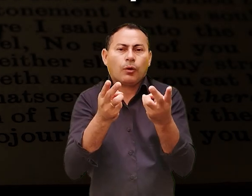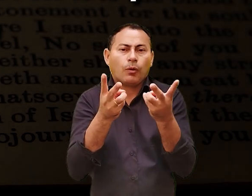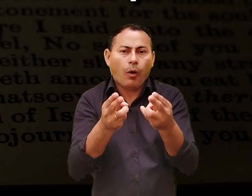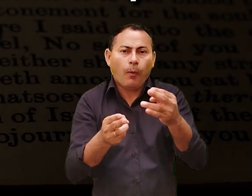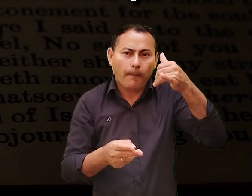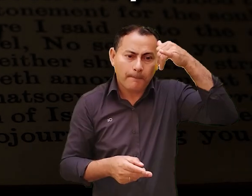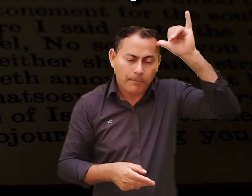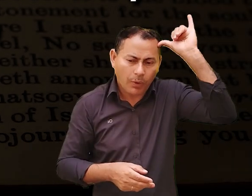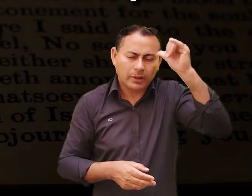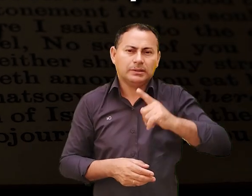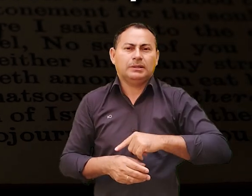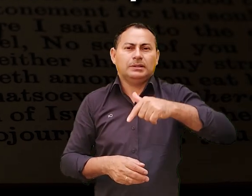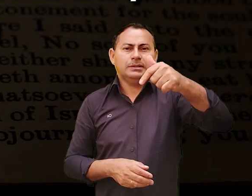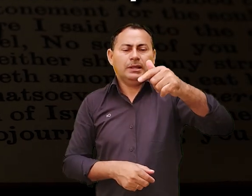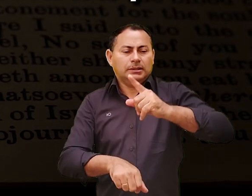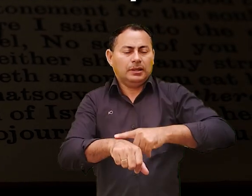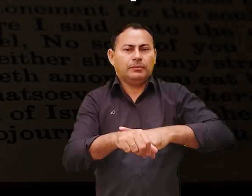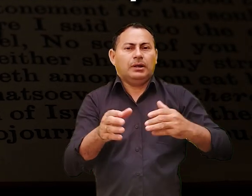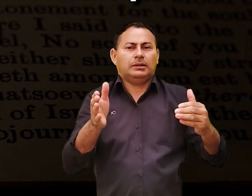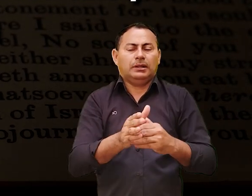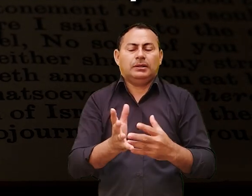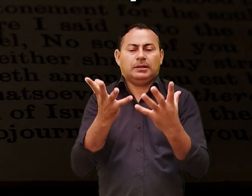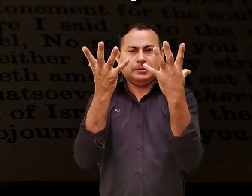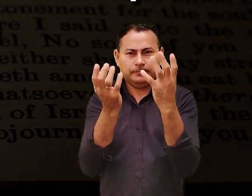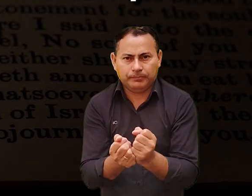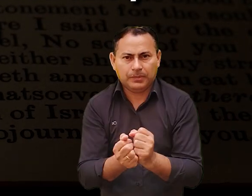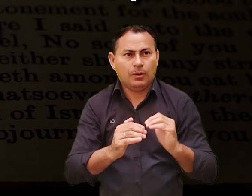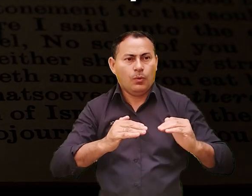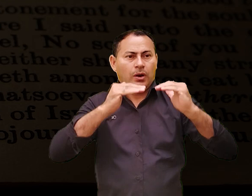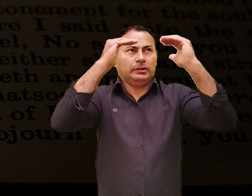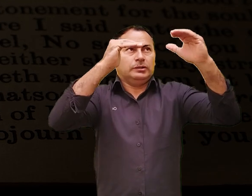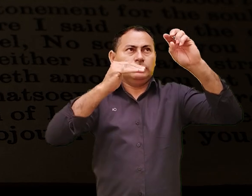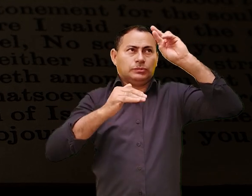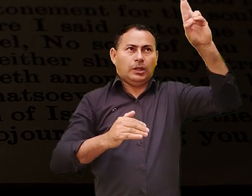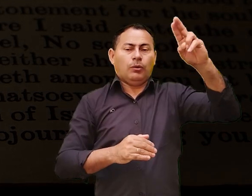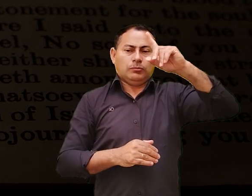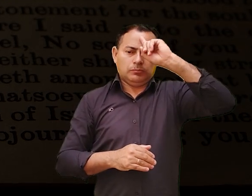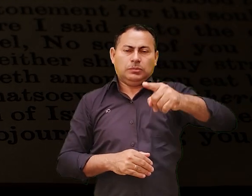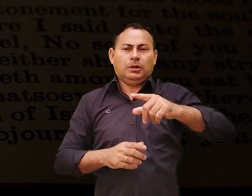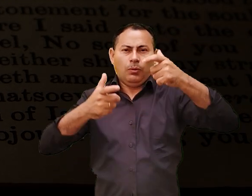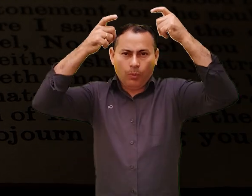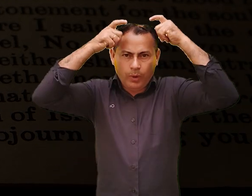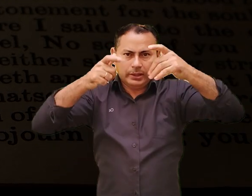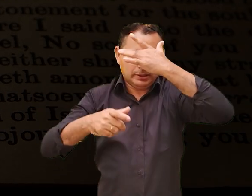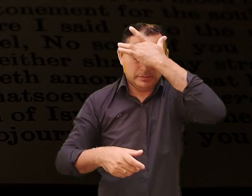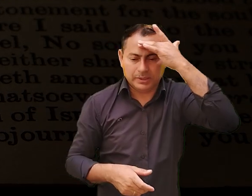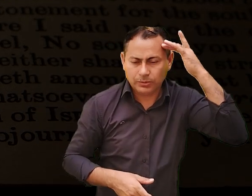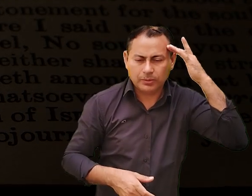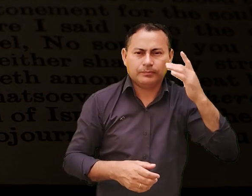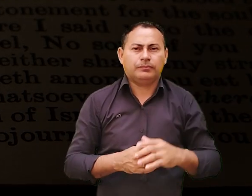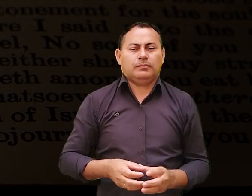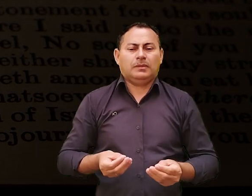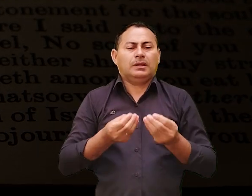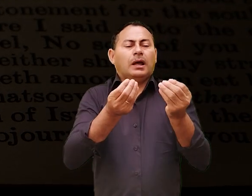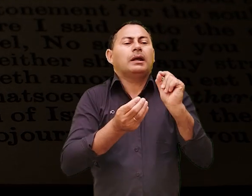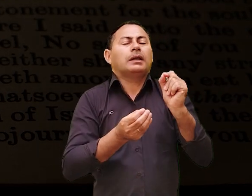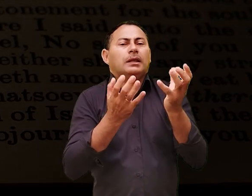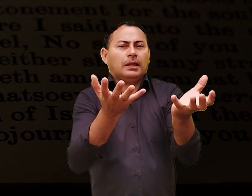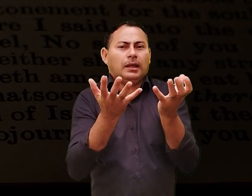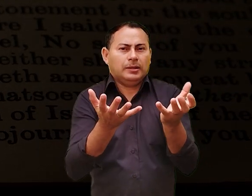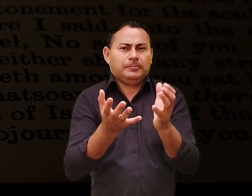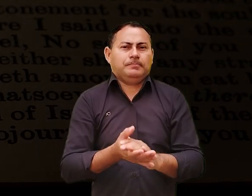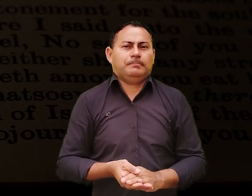bois. Passarão 7 tempos até que admita que o Altíssimo domina sobre os reinos dos homens e os dá quem